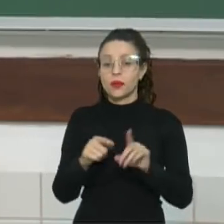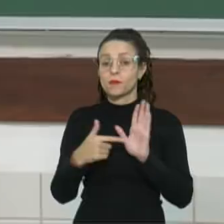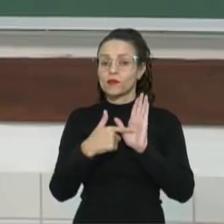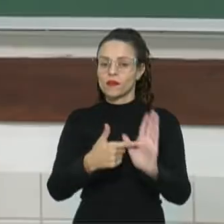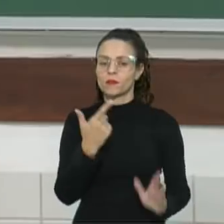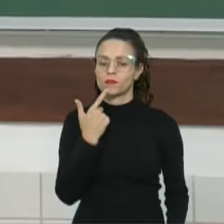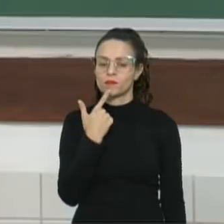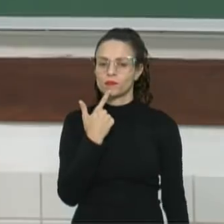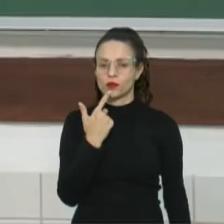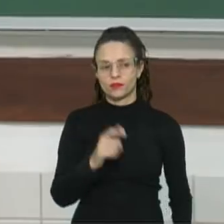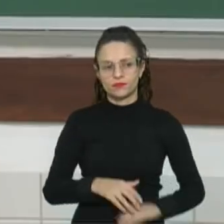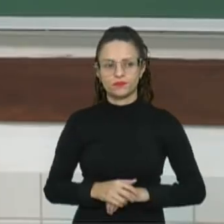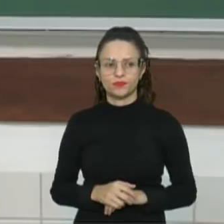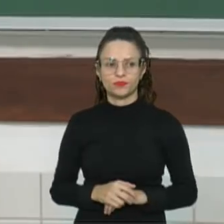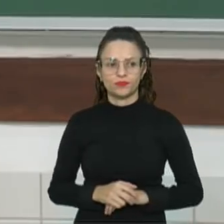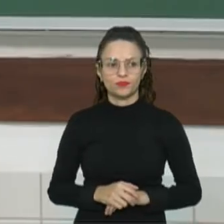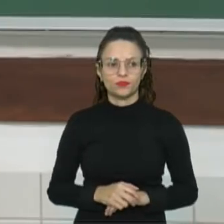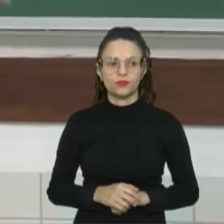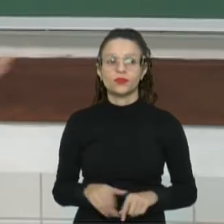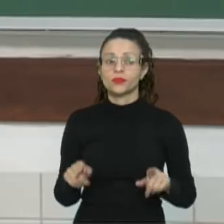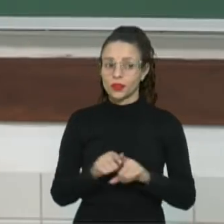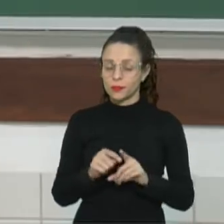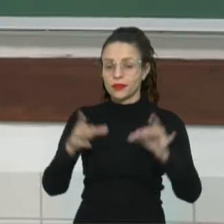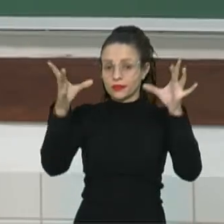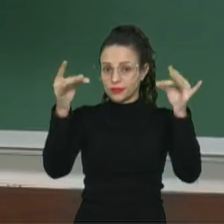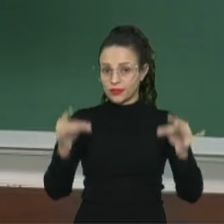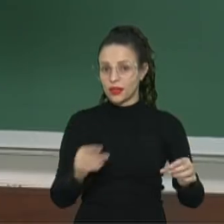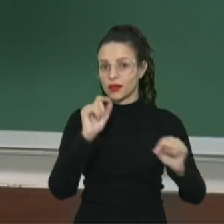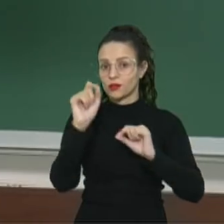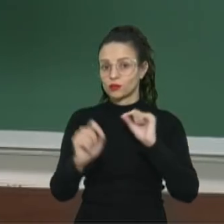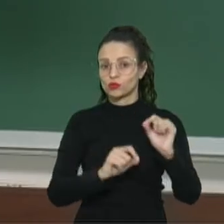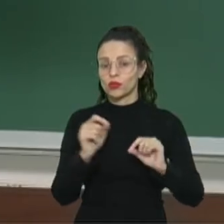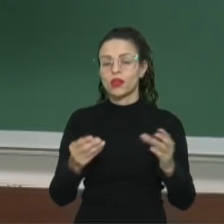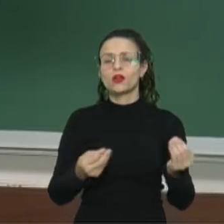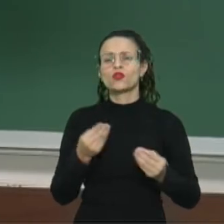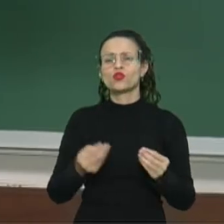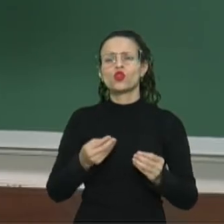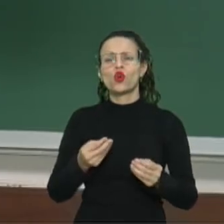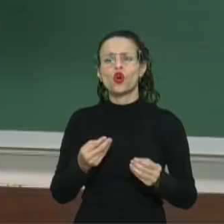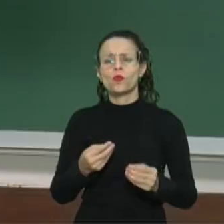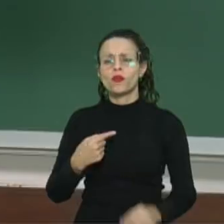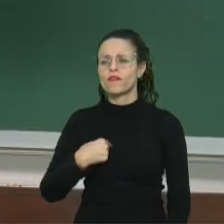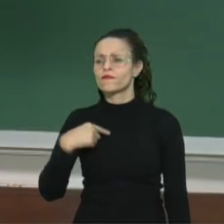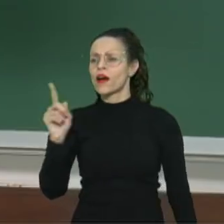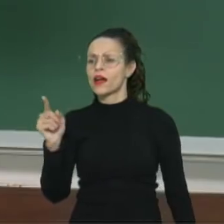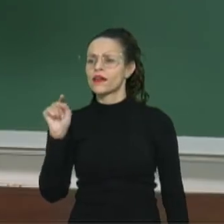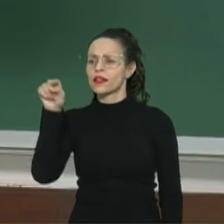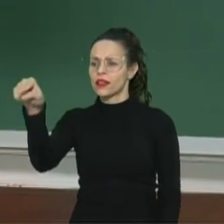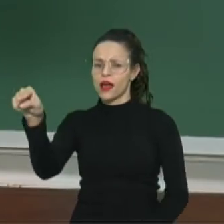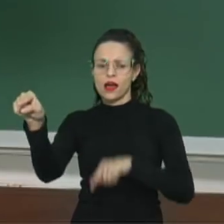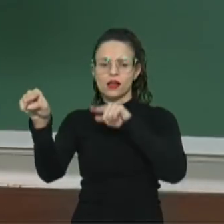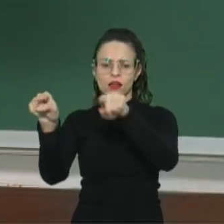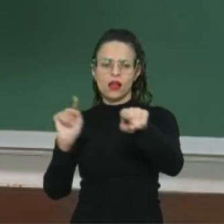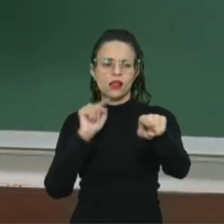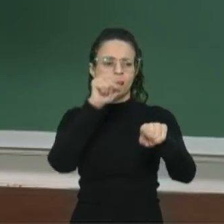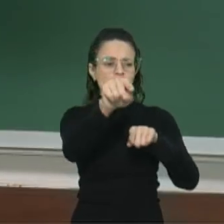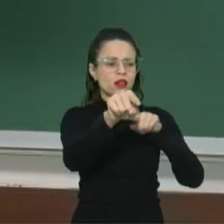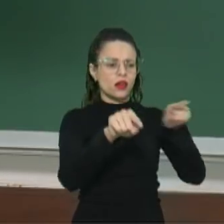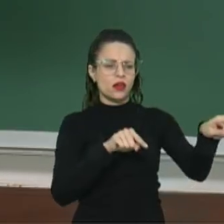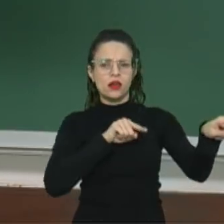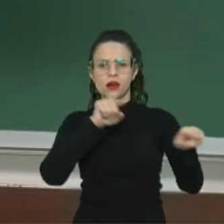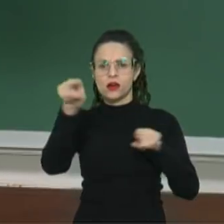boca. Também outro detalhe era o transporte. Como que eles iam, né? A prof falou aqui no texto que eles